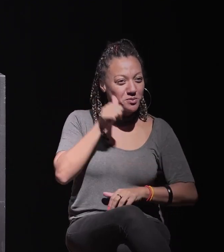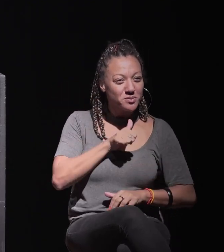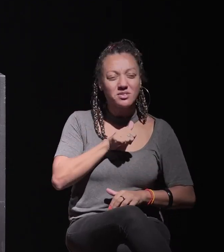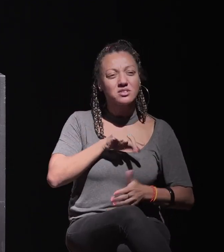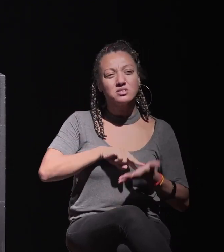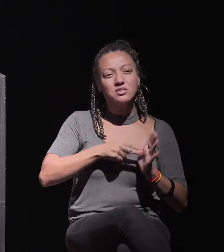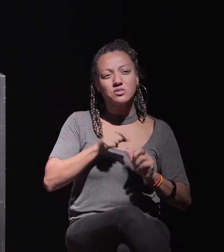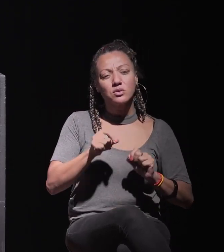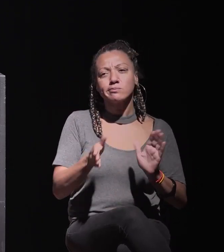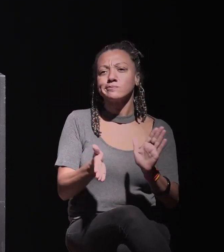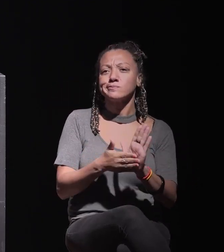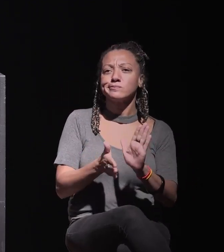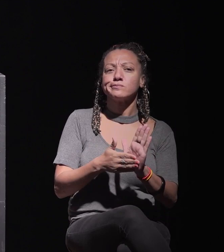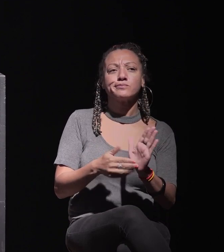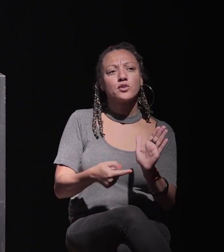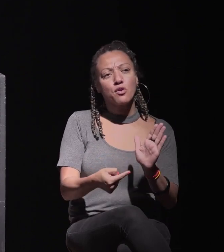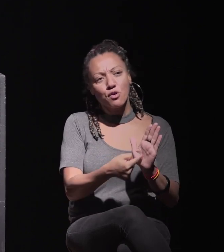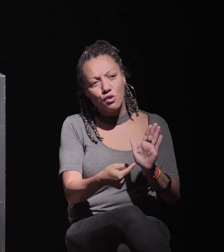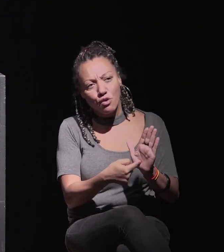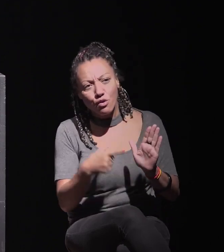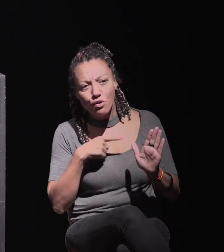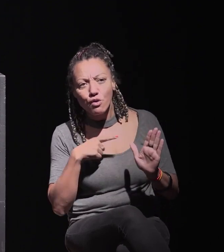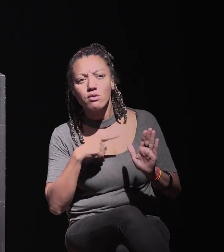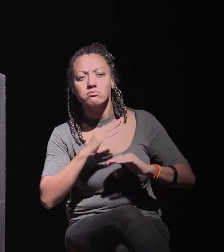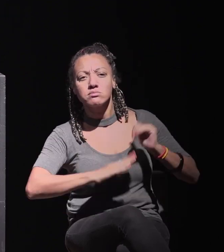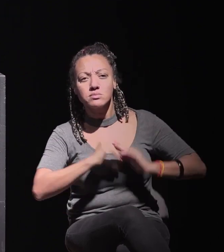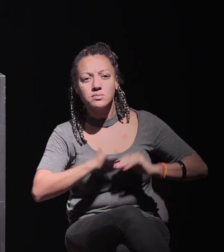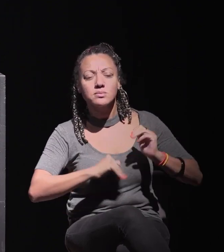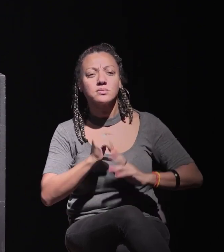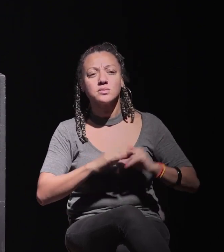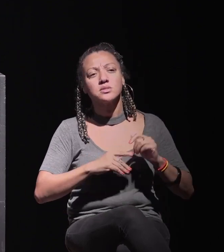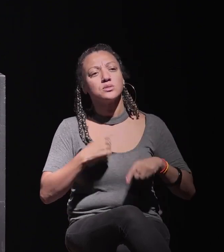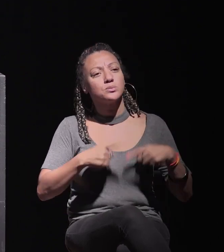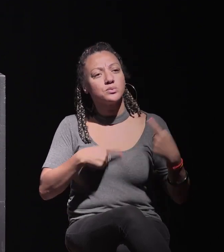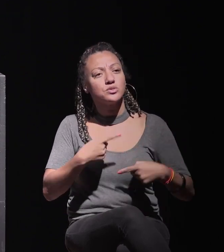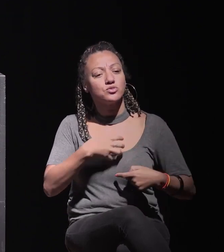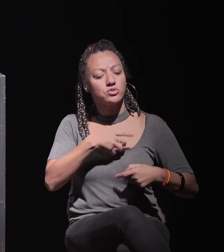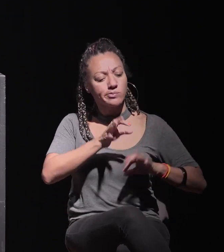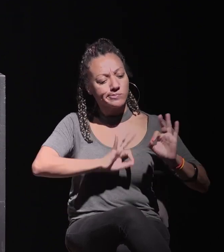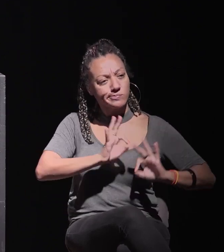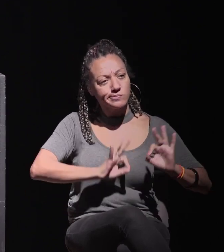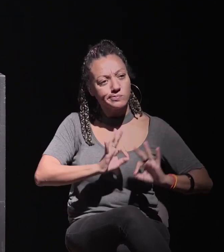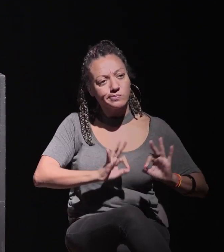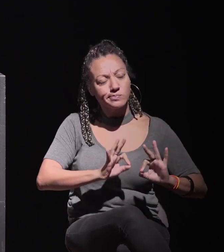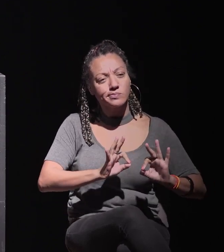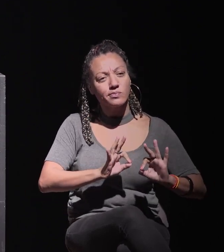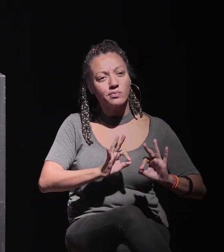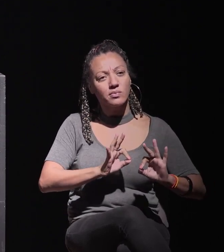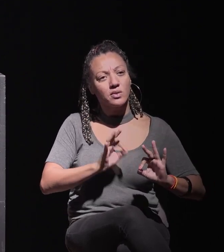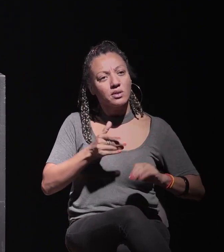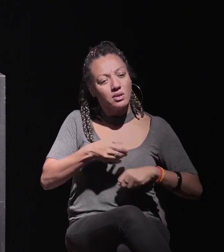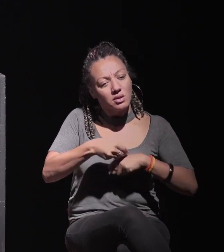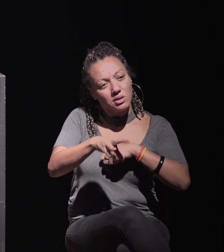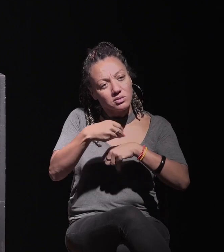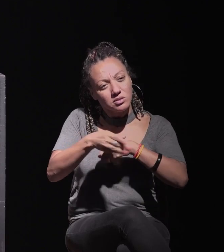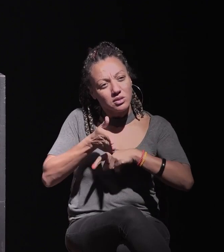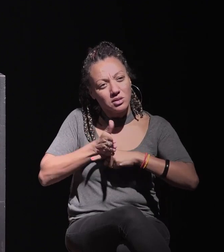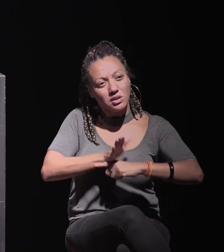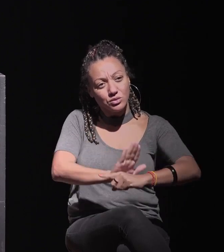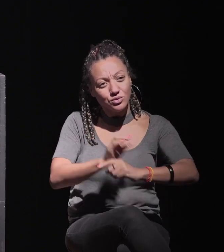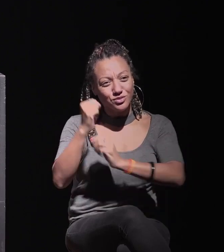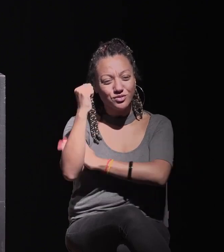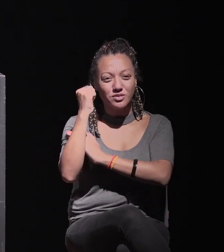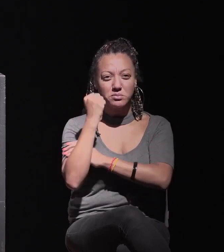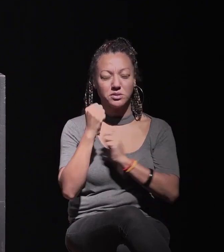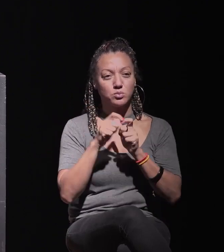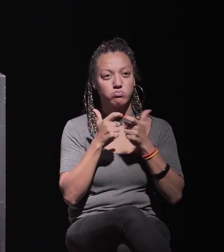exigências e reivindicações de práticas políticas e de formas organizativas que orientam o feminismo em expansão no